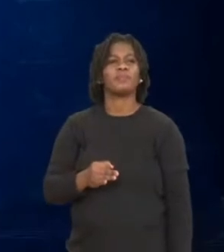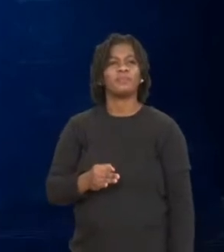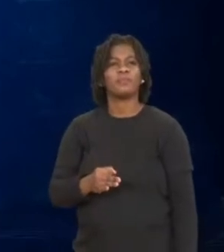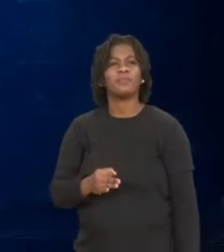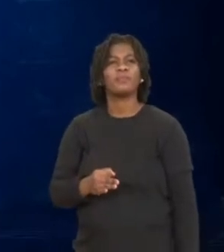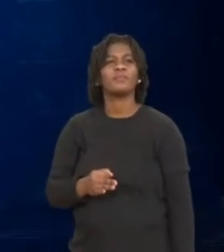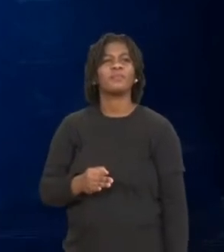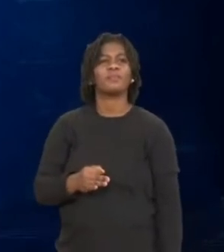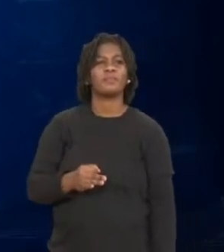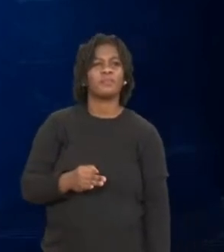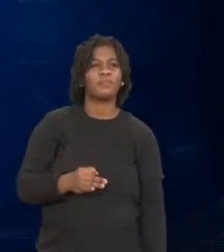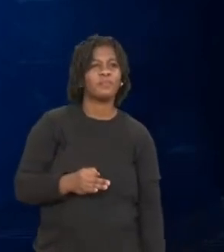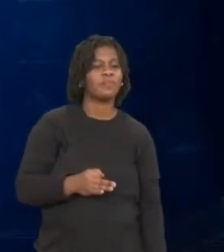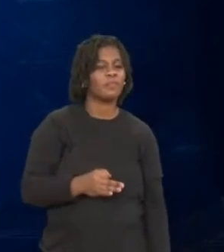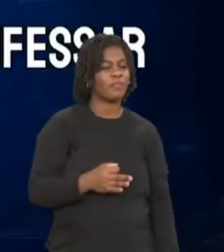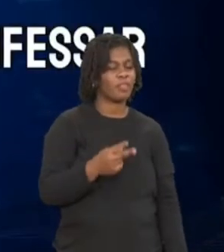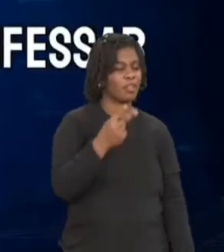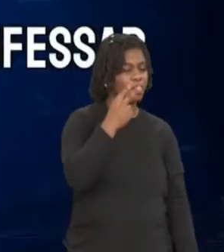Eu olho pro altar.